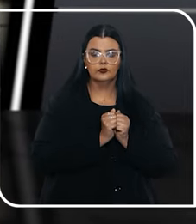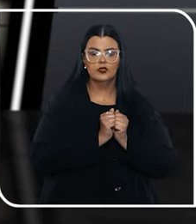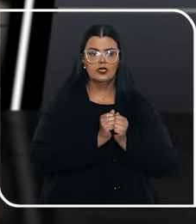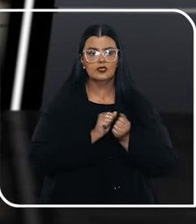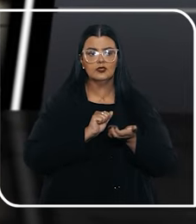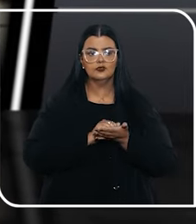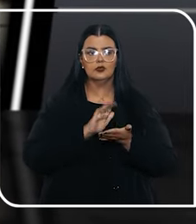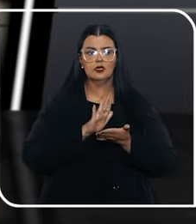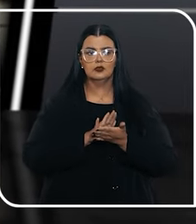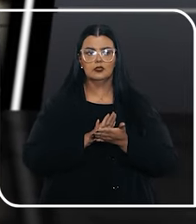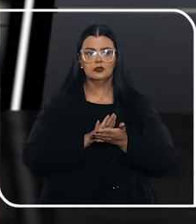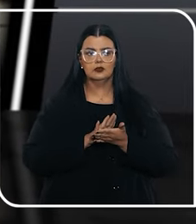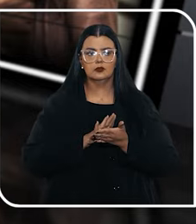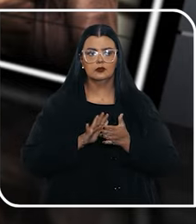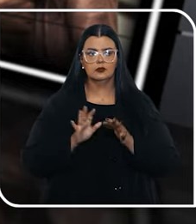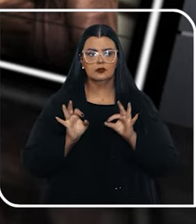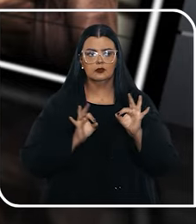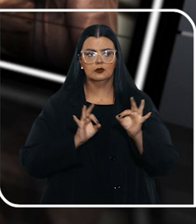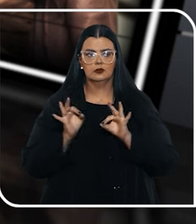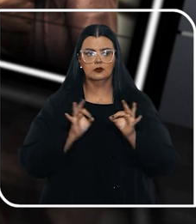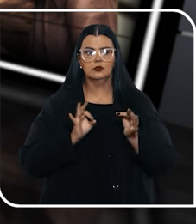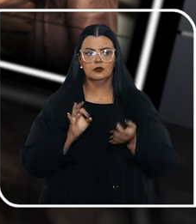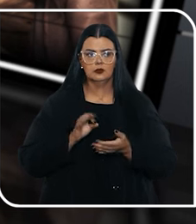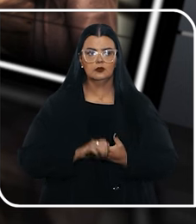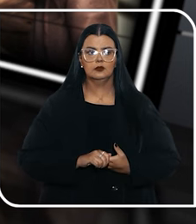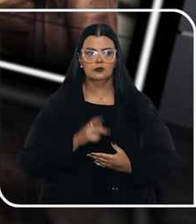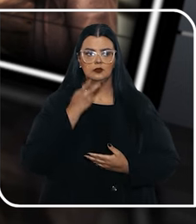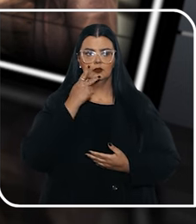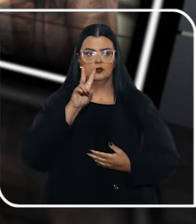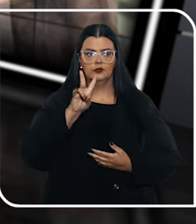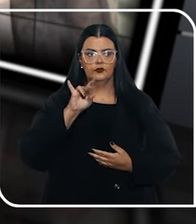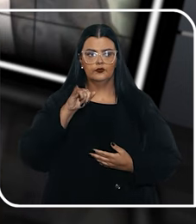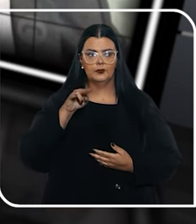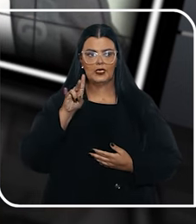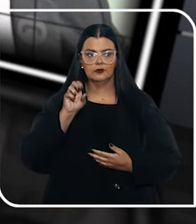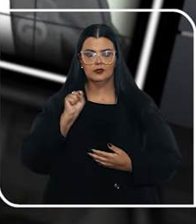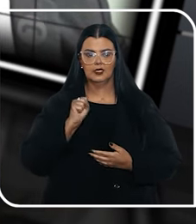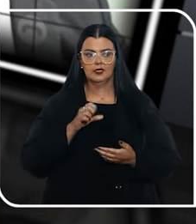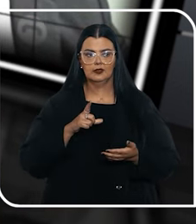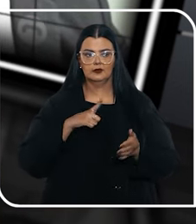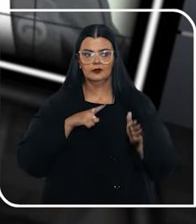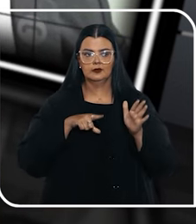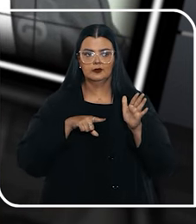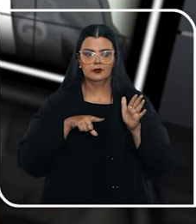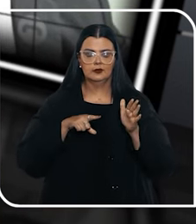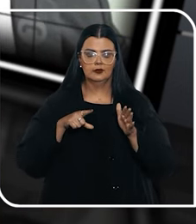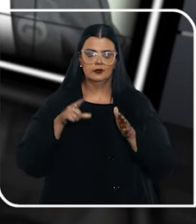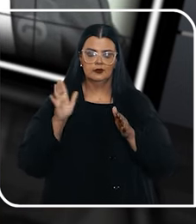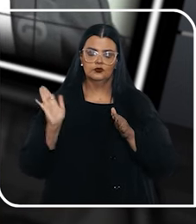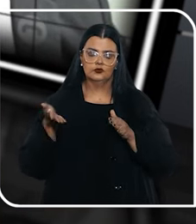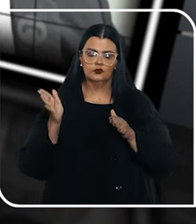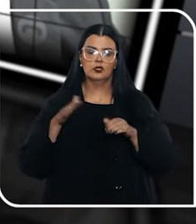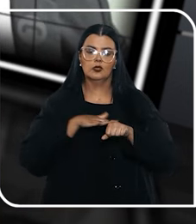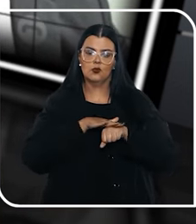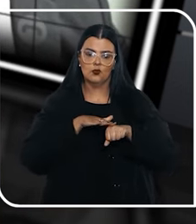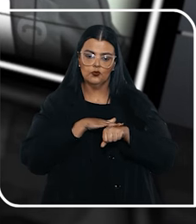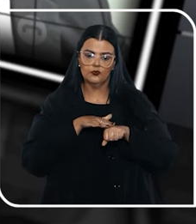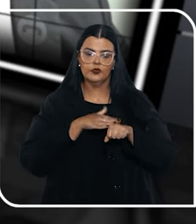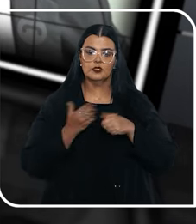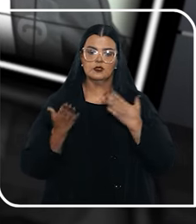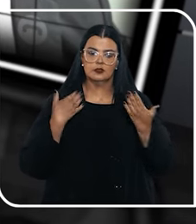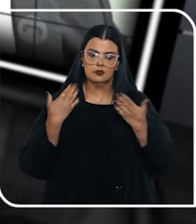com os animais de estimação. Foi o que aconteceu com Vinícius, cliente do advogado Franco Mauro, com quem eu